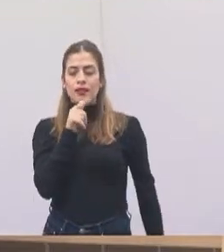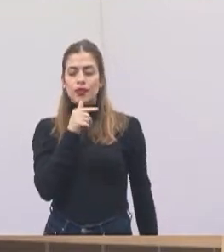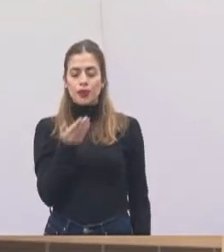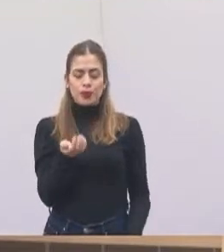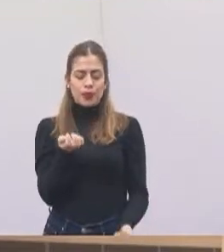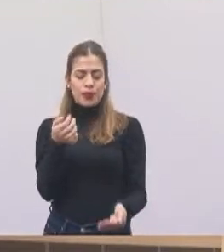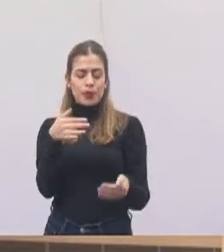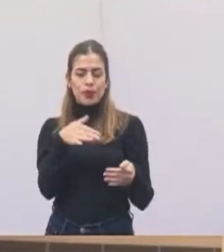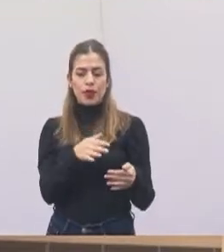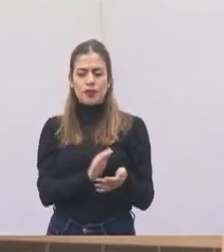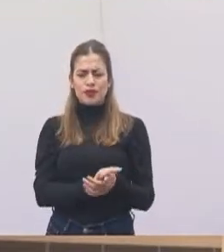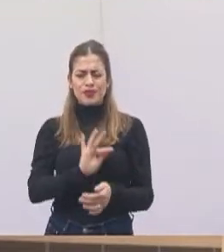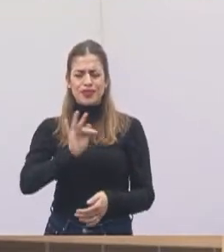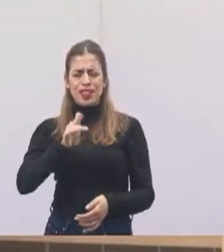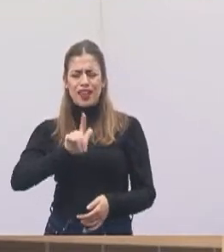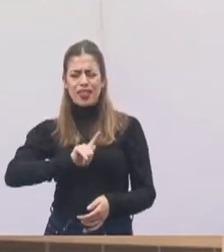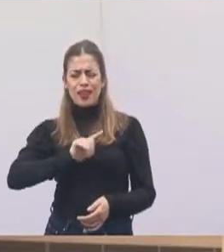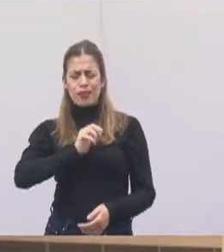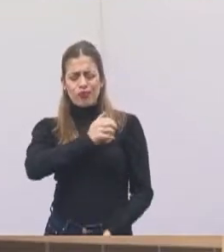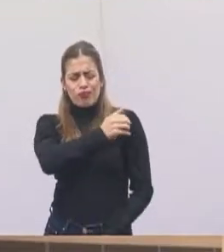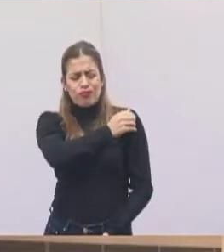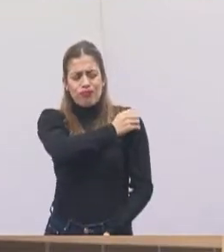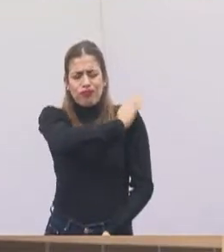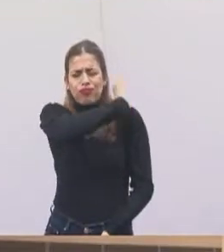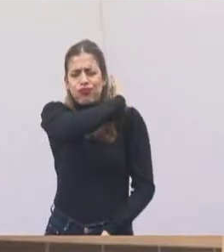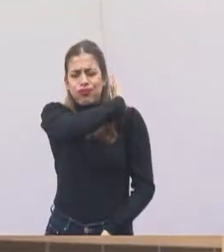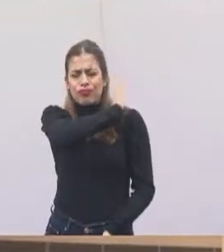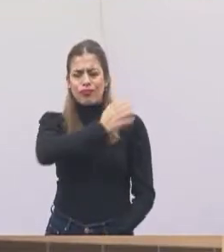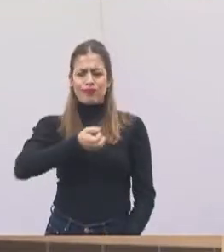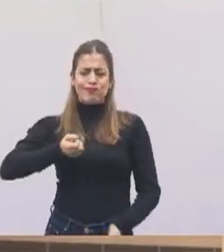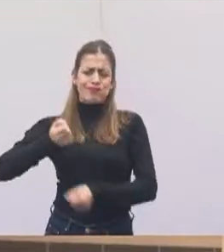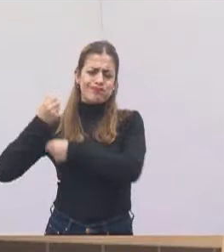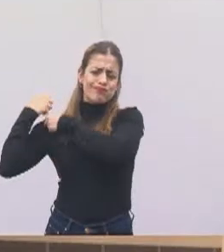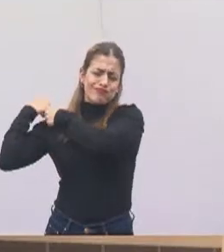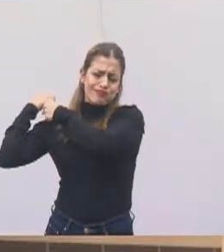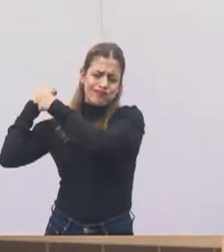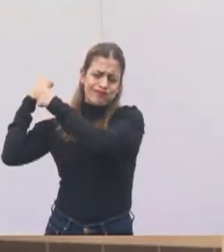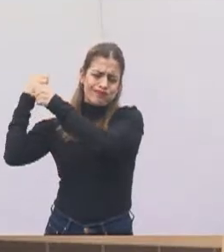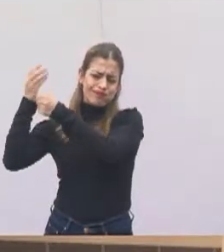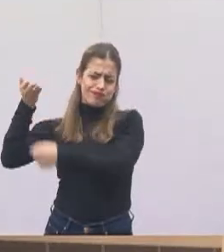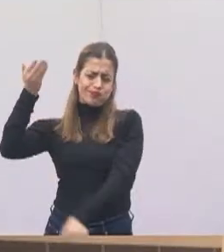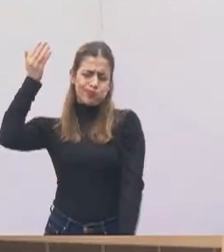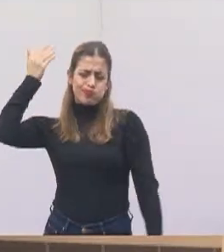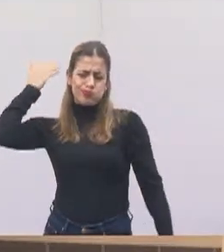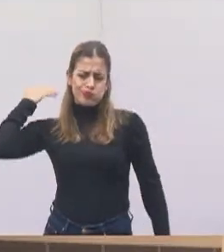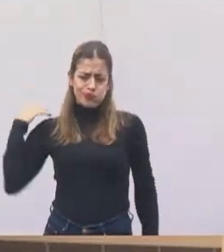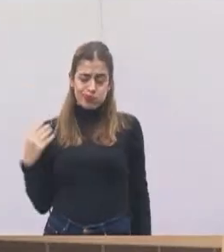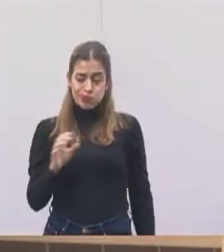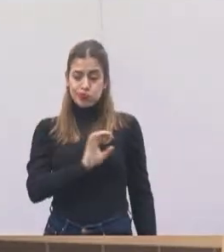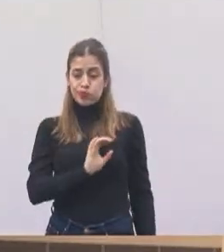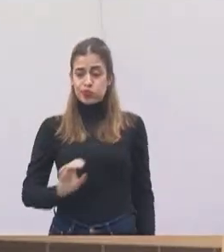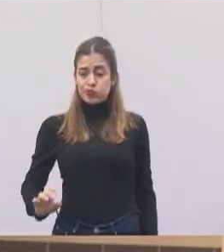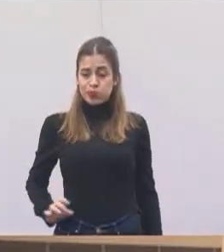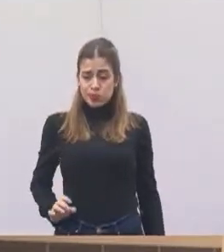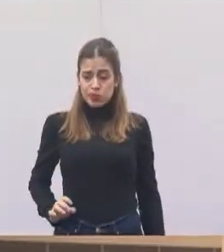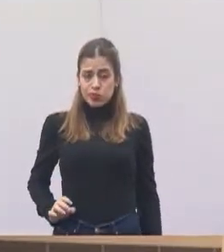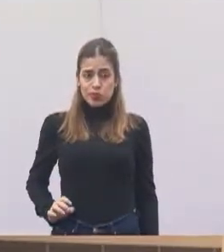passado. Que tem que ficar no passado mesmo isso aí. Os cristãos eram queimados na fogueira.